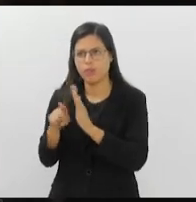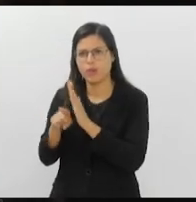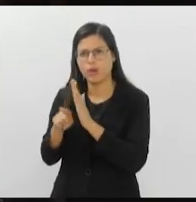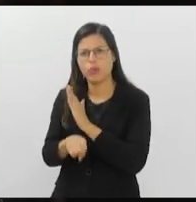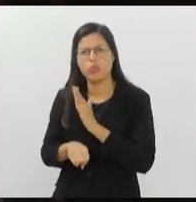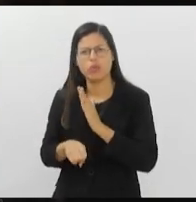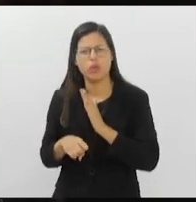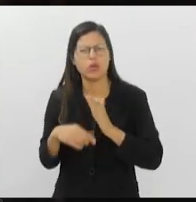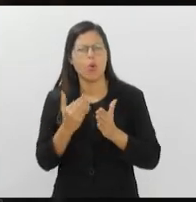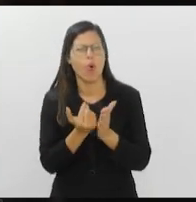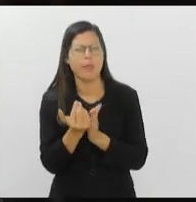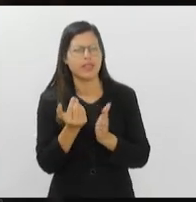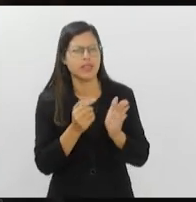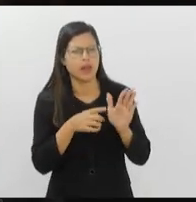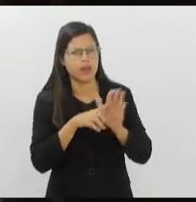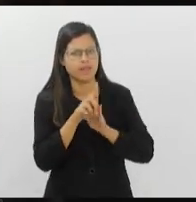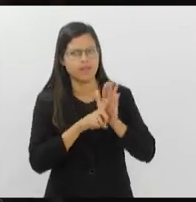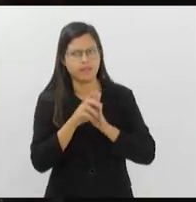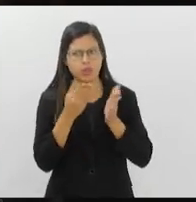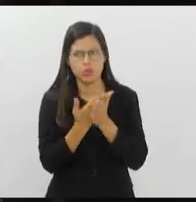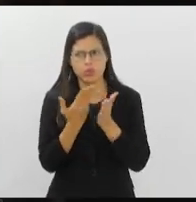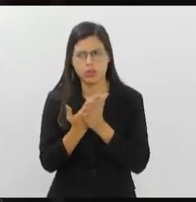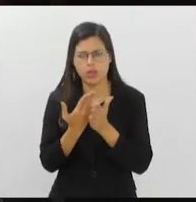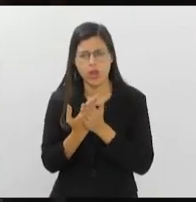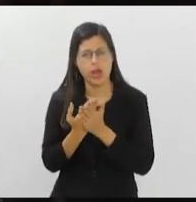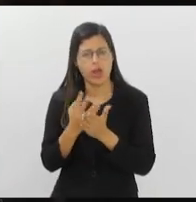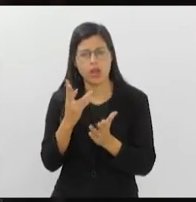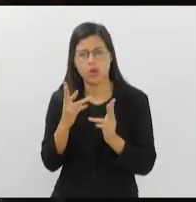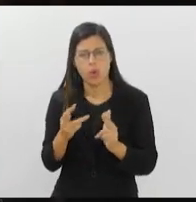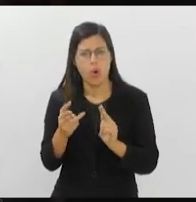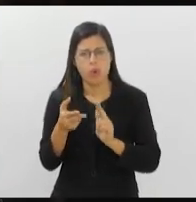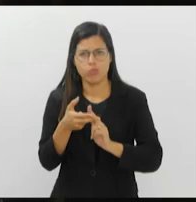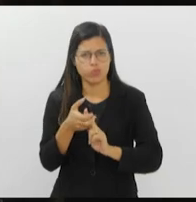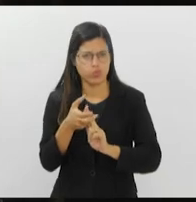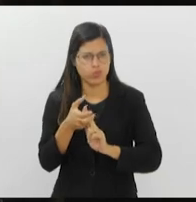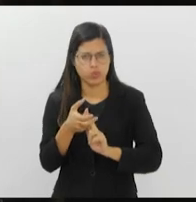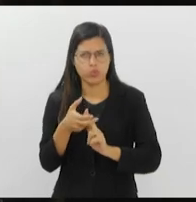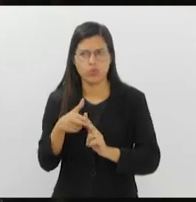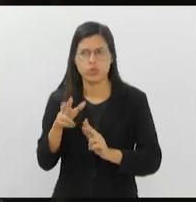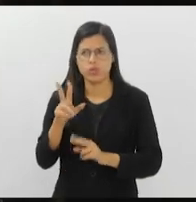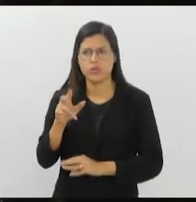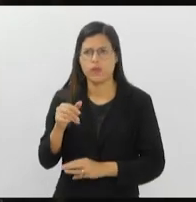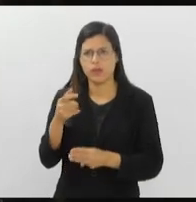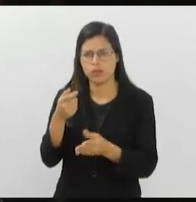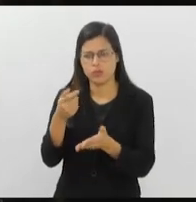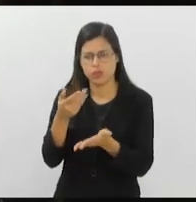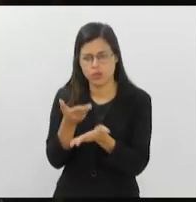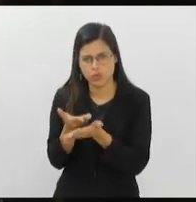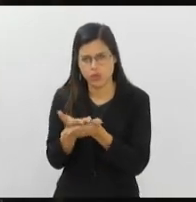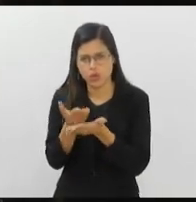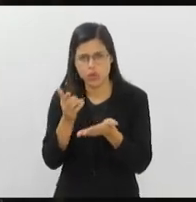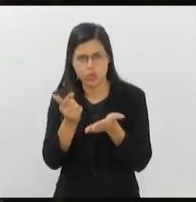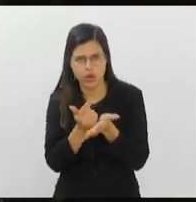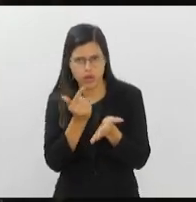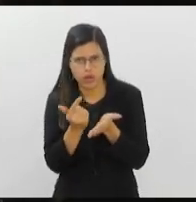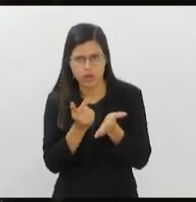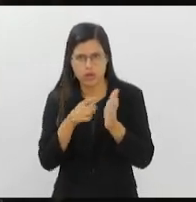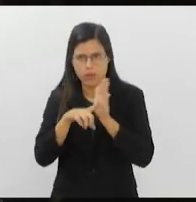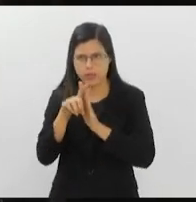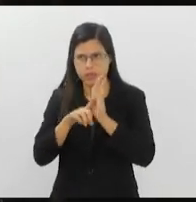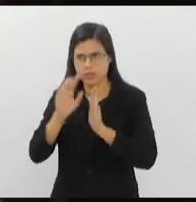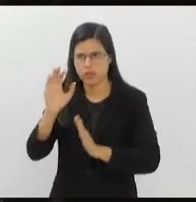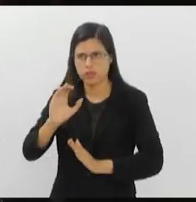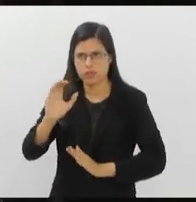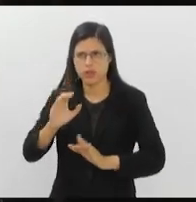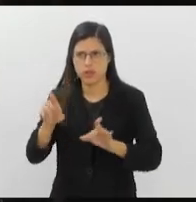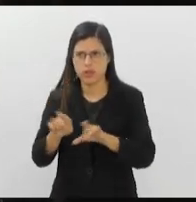E estudar como militante do SUS faz. Estudar como militante que vai estudar nos livros, nos estudos científicos, mas que também vai